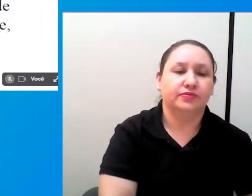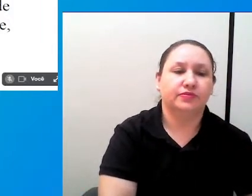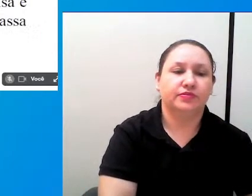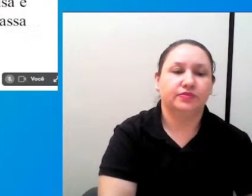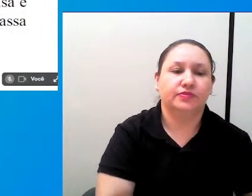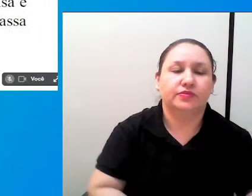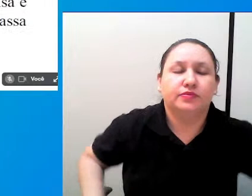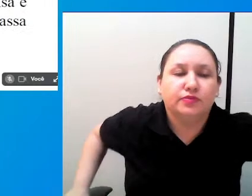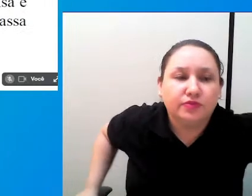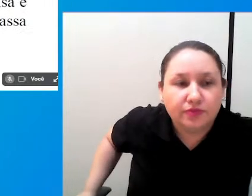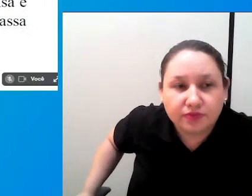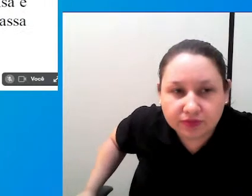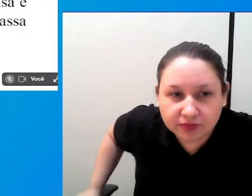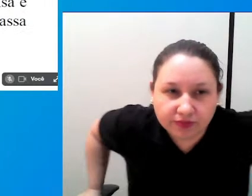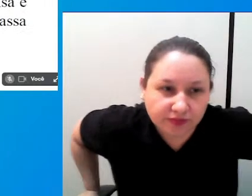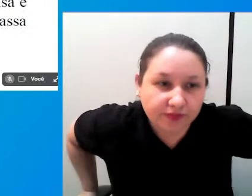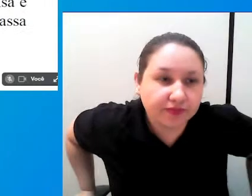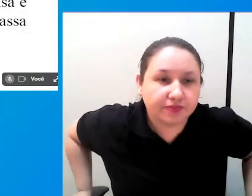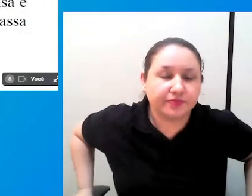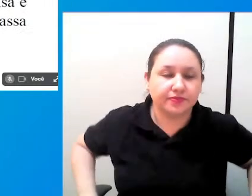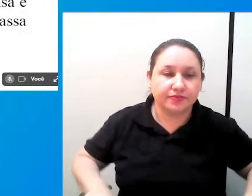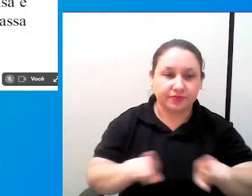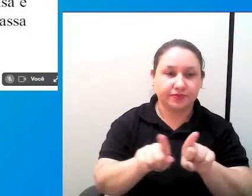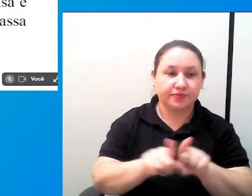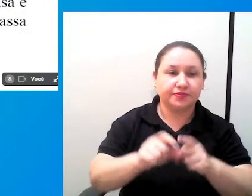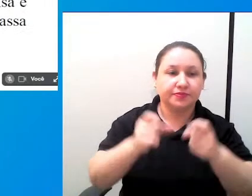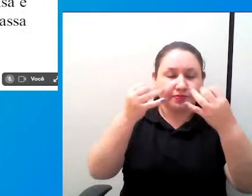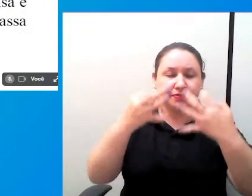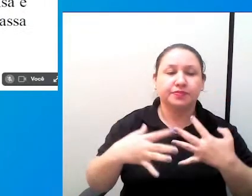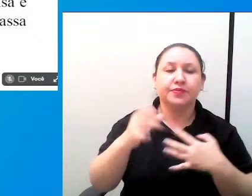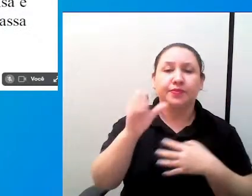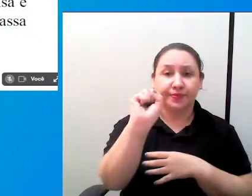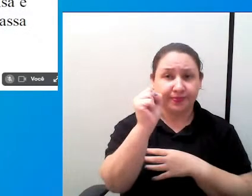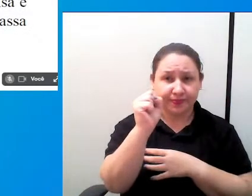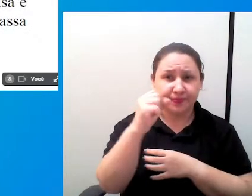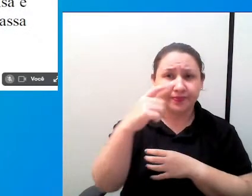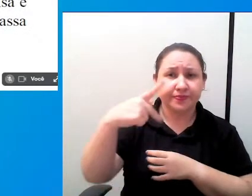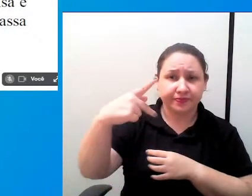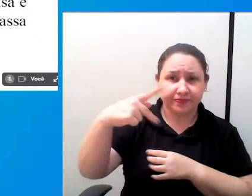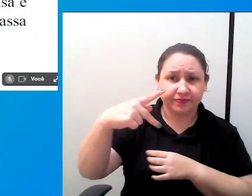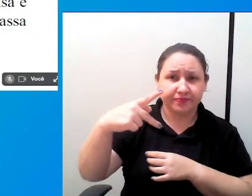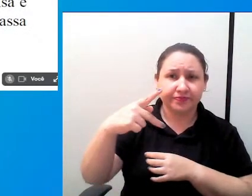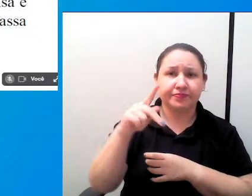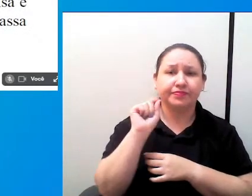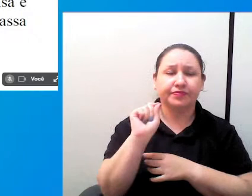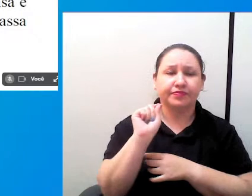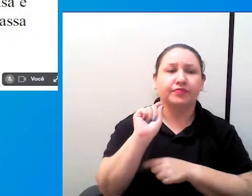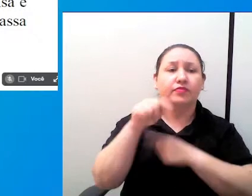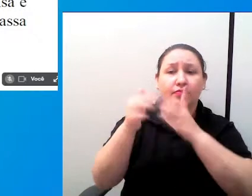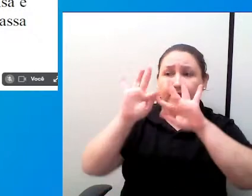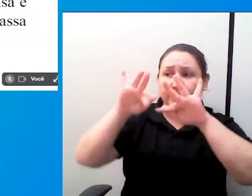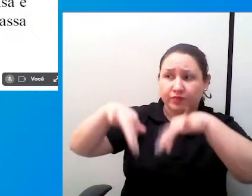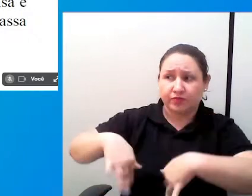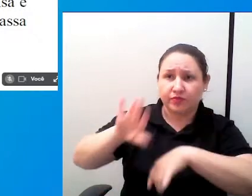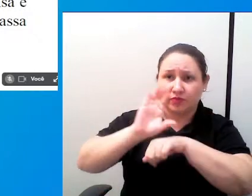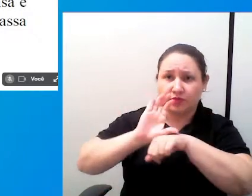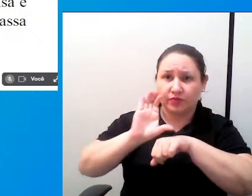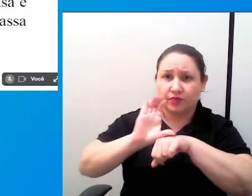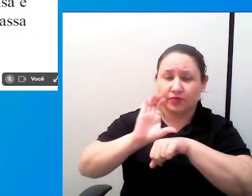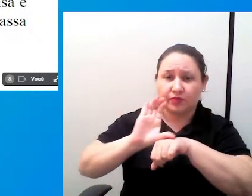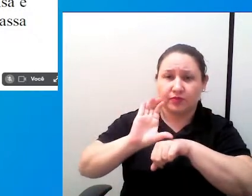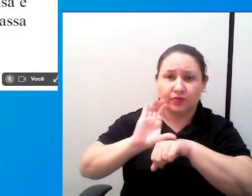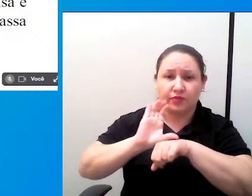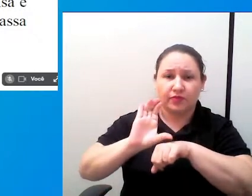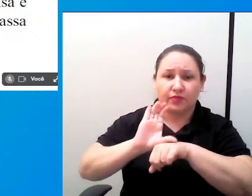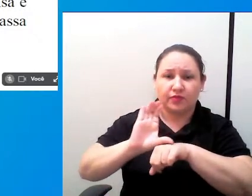A questão da organização do semestre são 8, que eu coloquei agora, sendo que a conclusão do curso, a